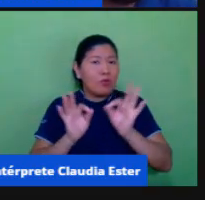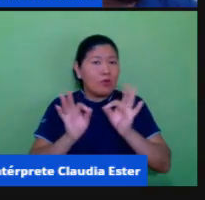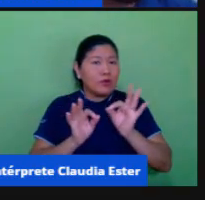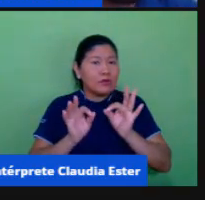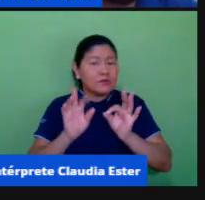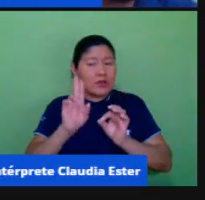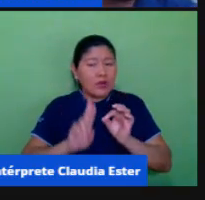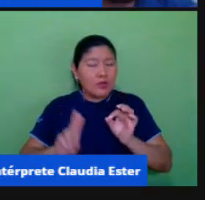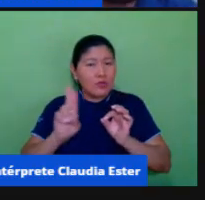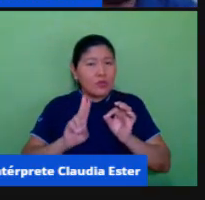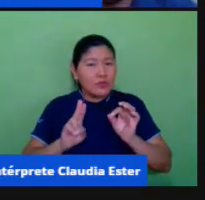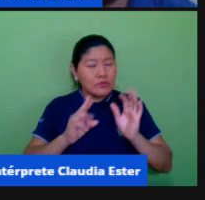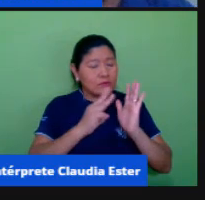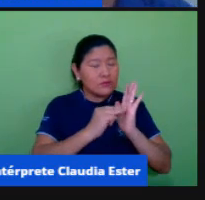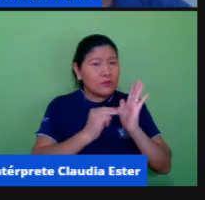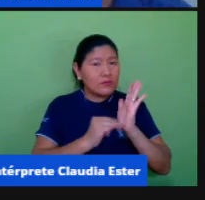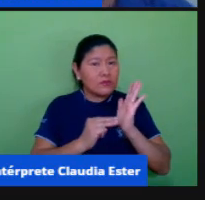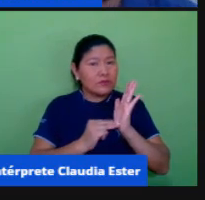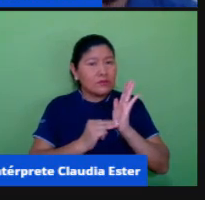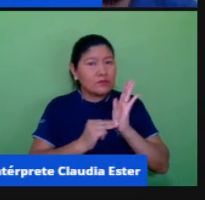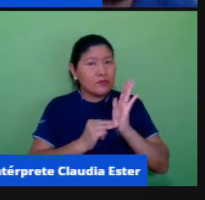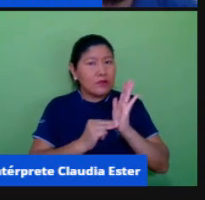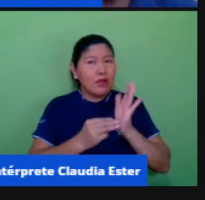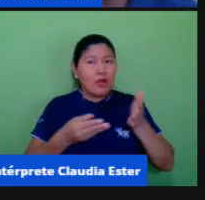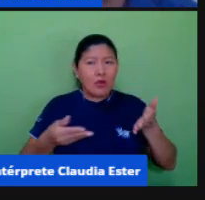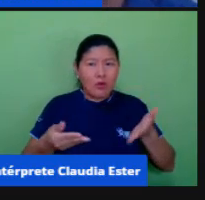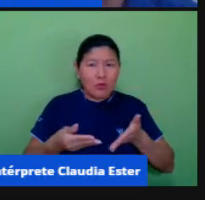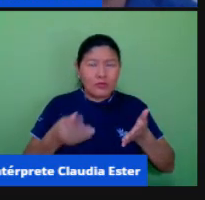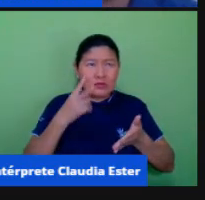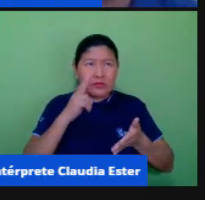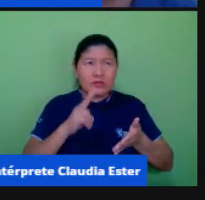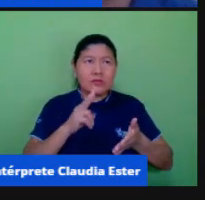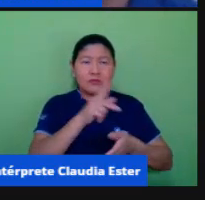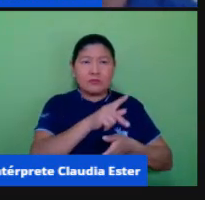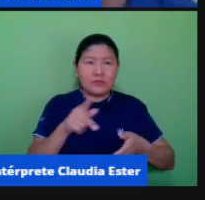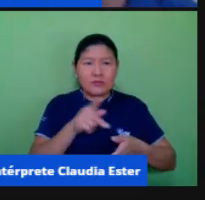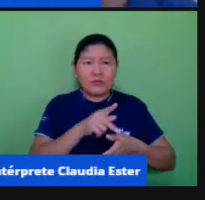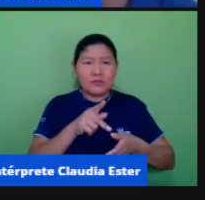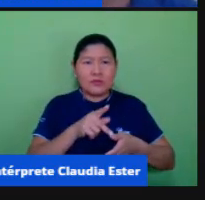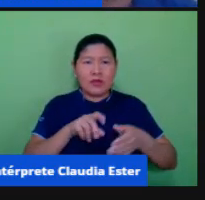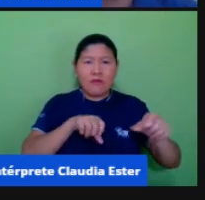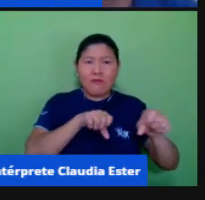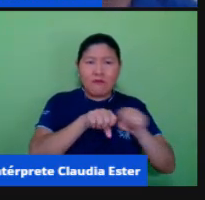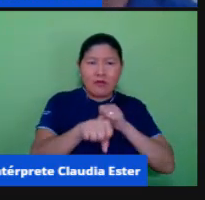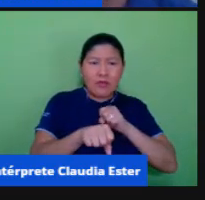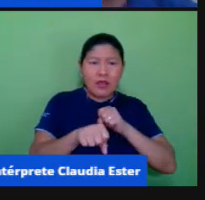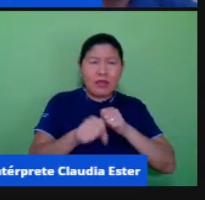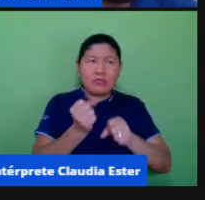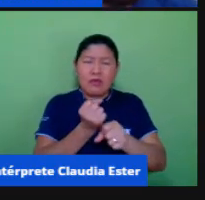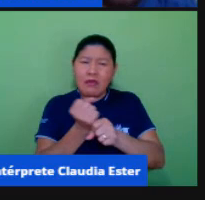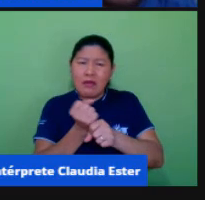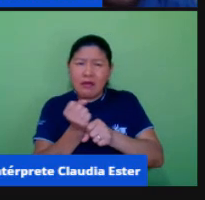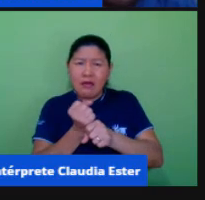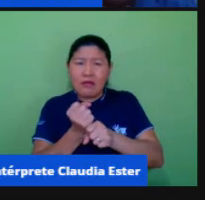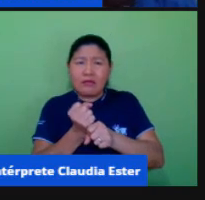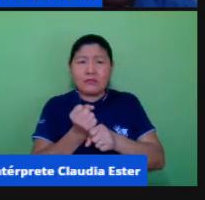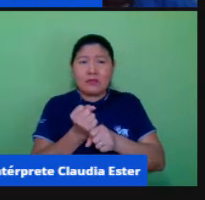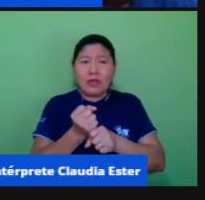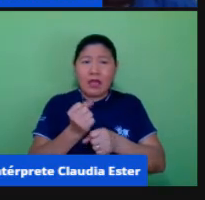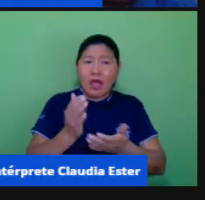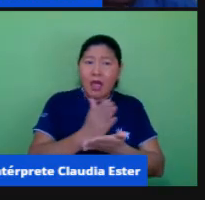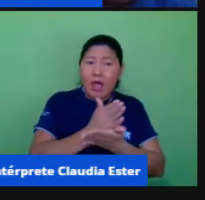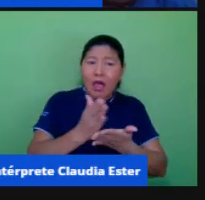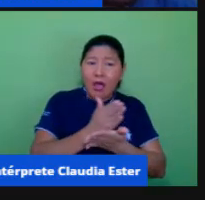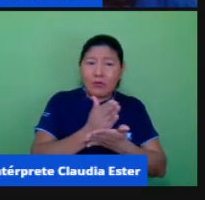formados uns há mais tempo, outros há menos tempo. Eu, por exemplo, no banco da universidade, não ouvi falar sobre